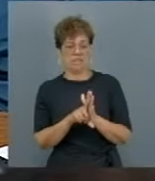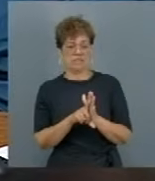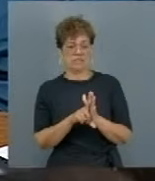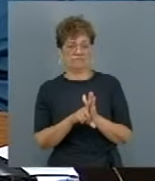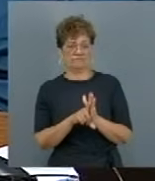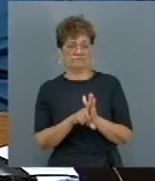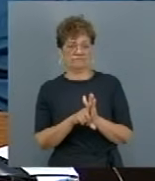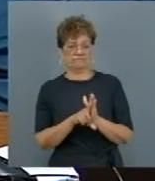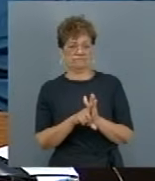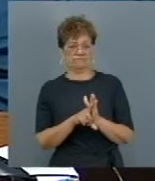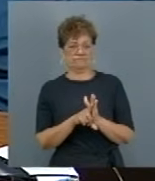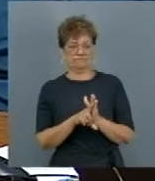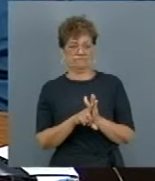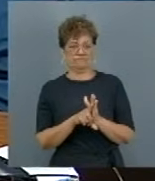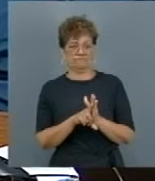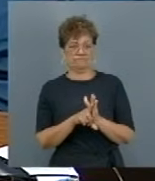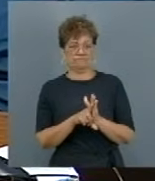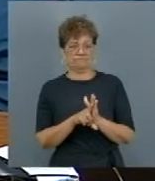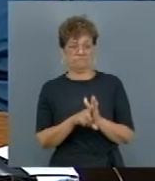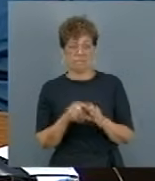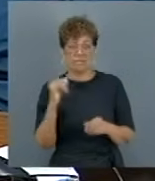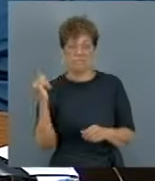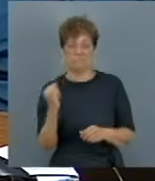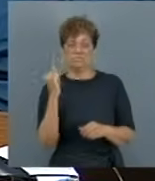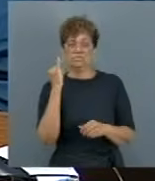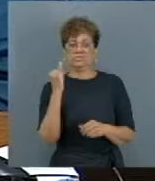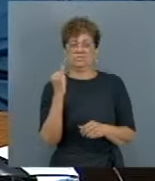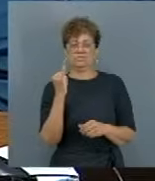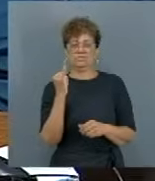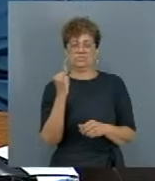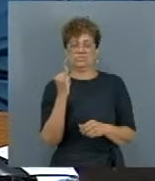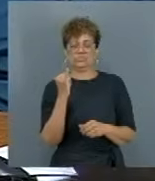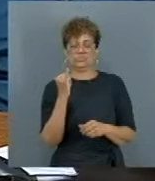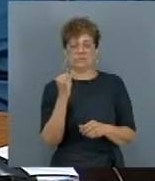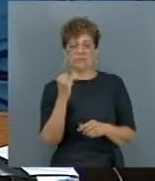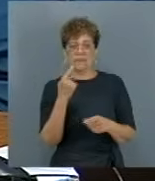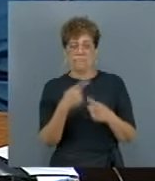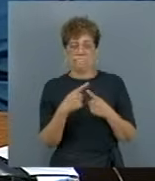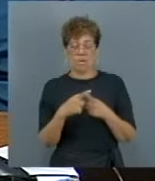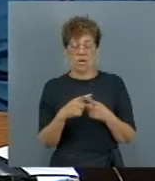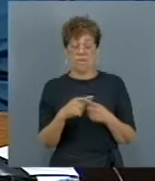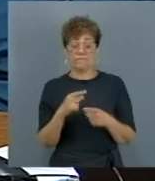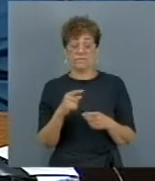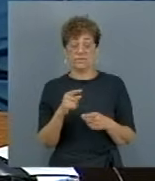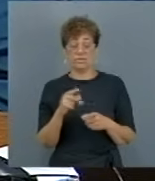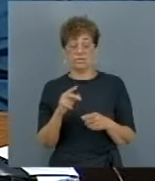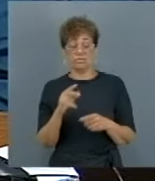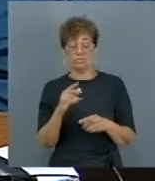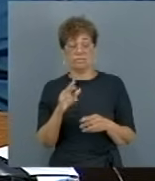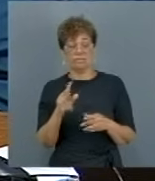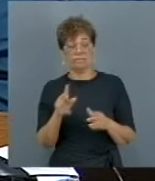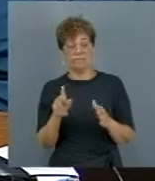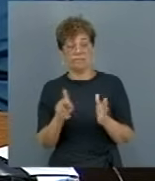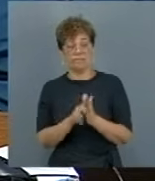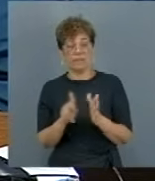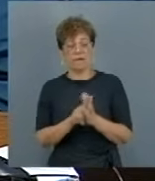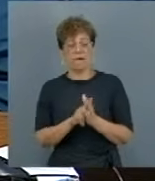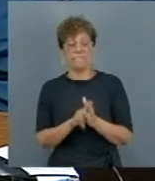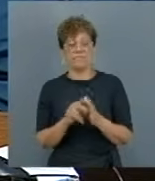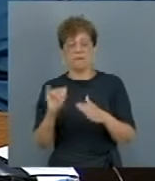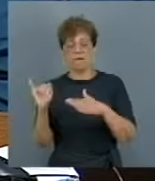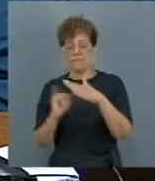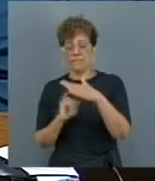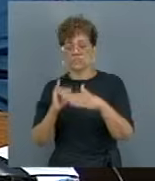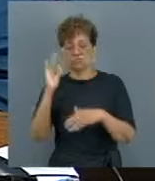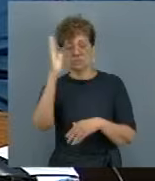pressuposto extremamente relevante e importante da saúde das instituições brasileiras. E nós estamos